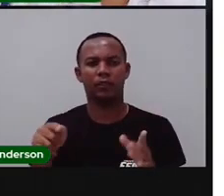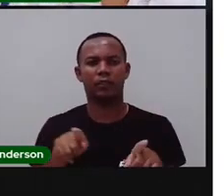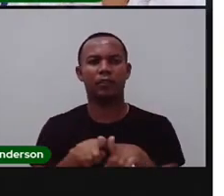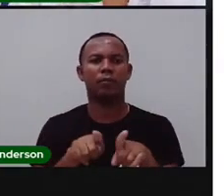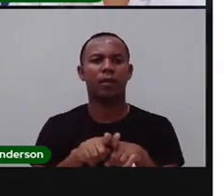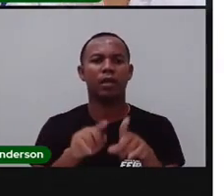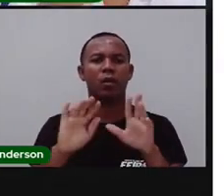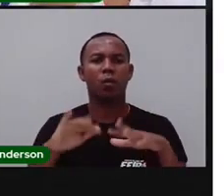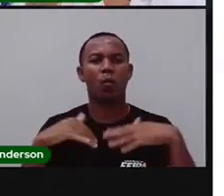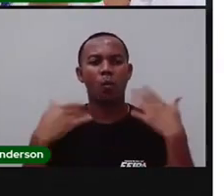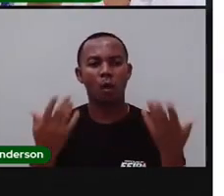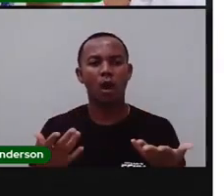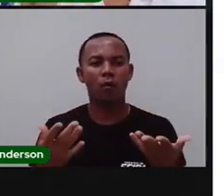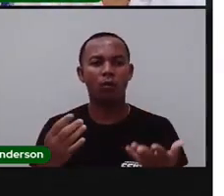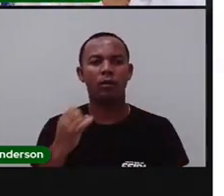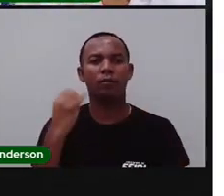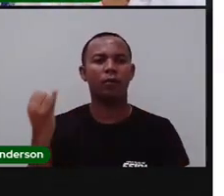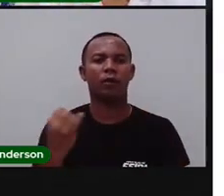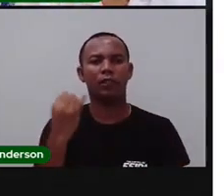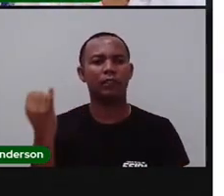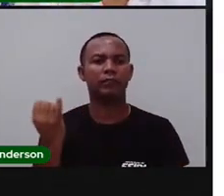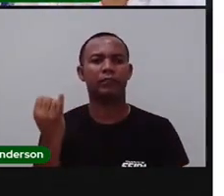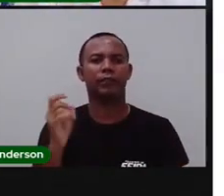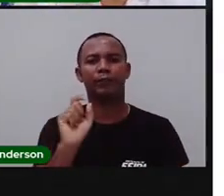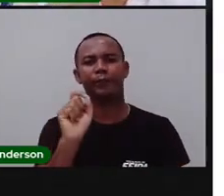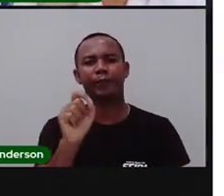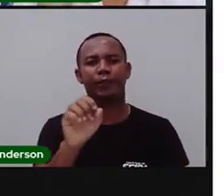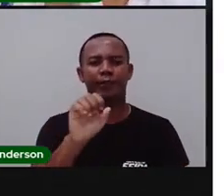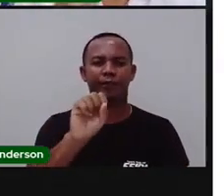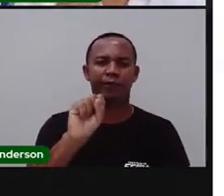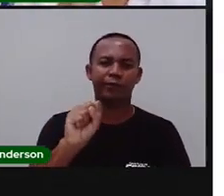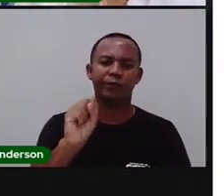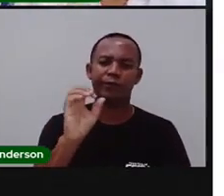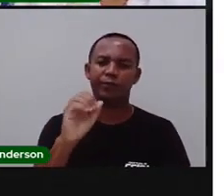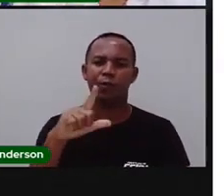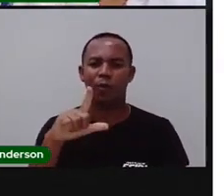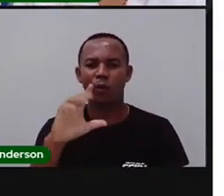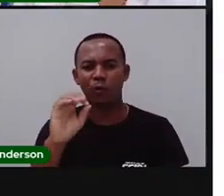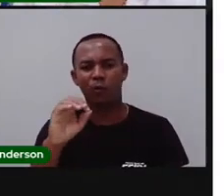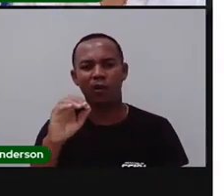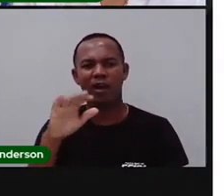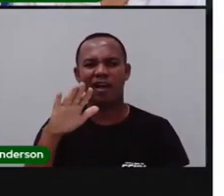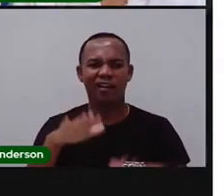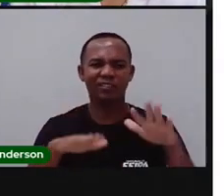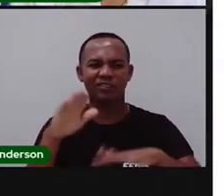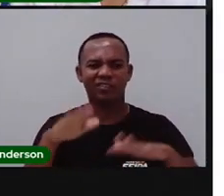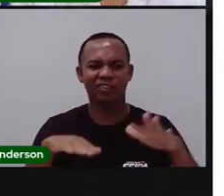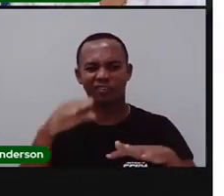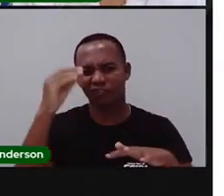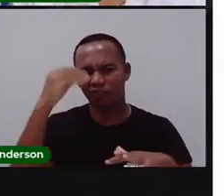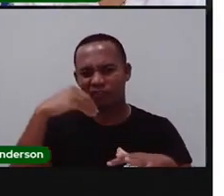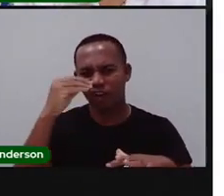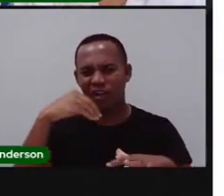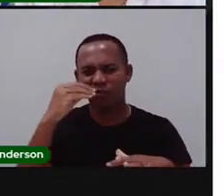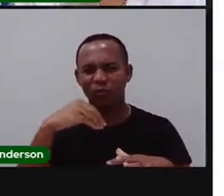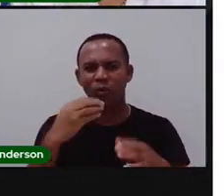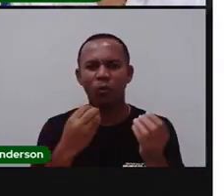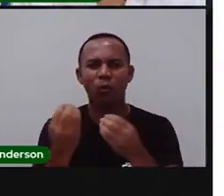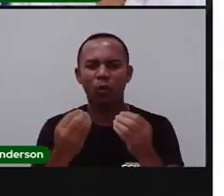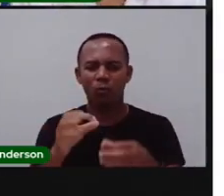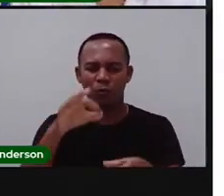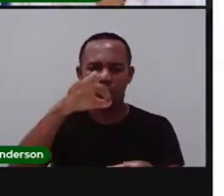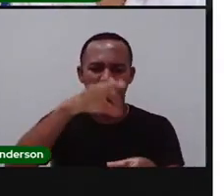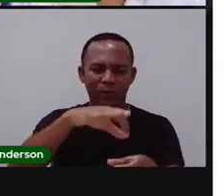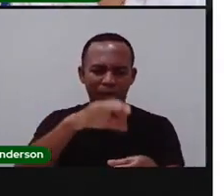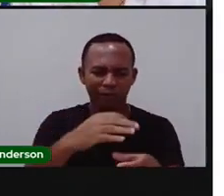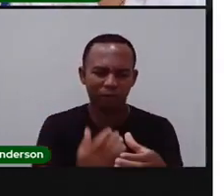importância? Se todo o solo ele for pobre, será que essa agricultura ela vai se desenvolver? Será que o que eu falo de qualquer